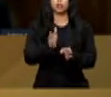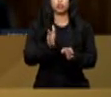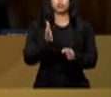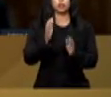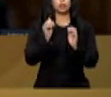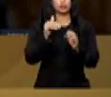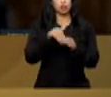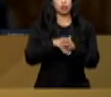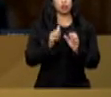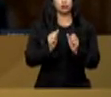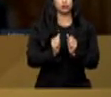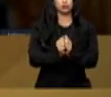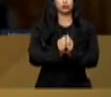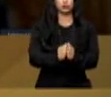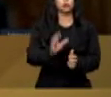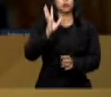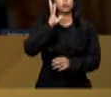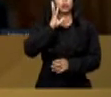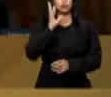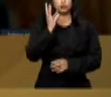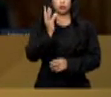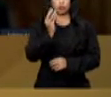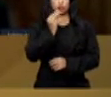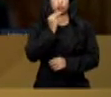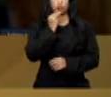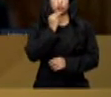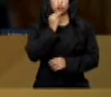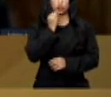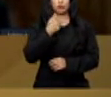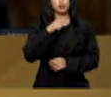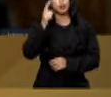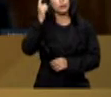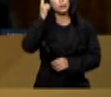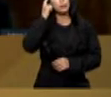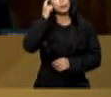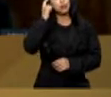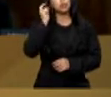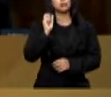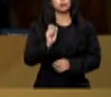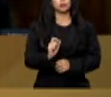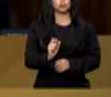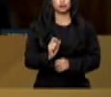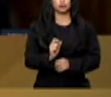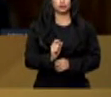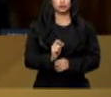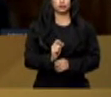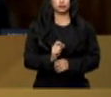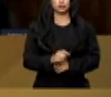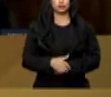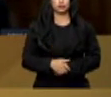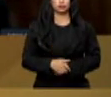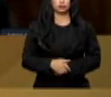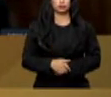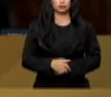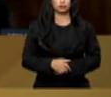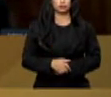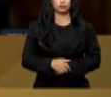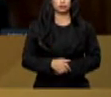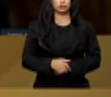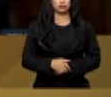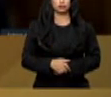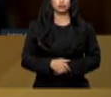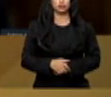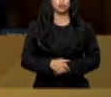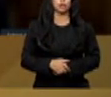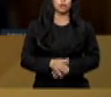a posição do ministro Dias Toffoli e acho aqui com respeito às eventuais